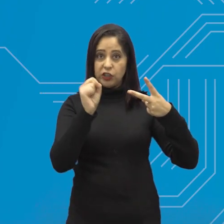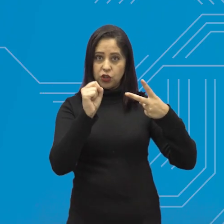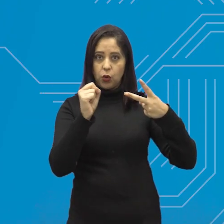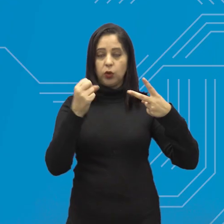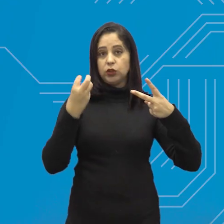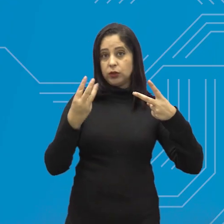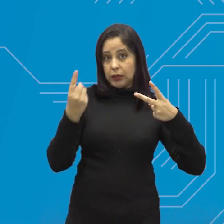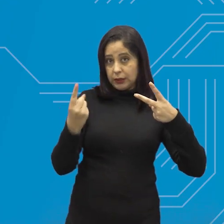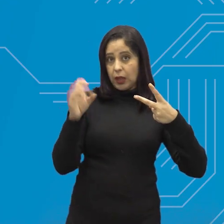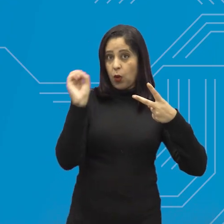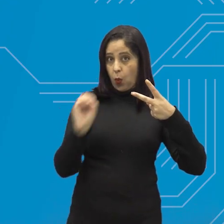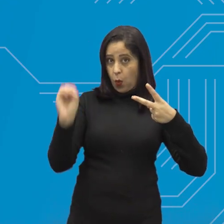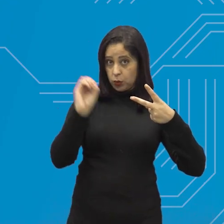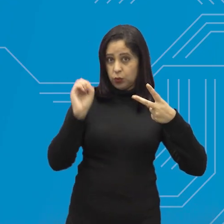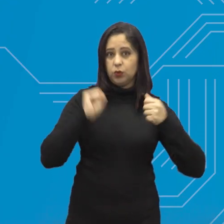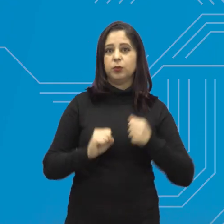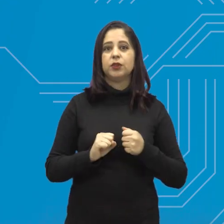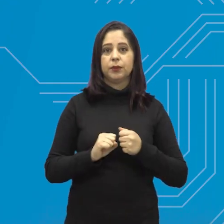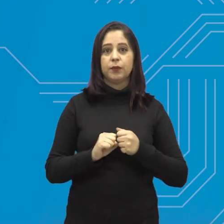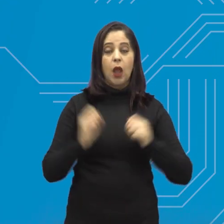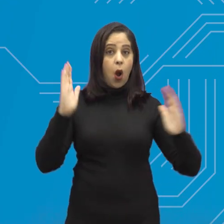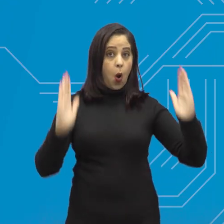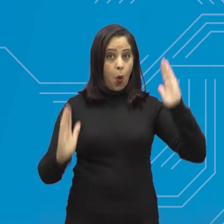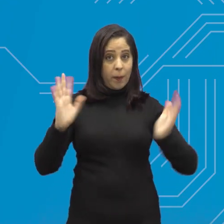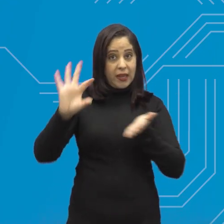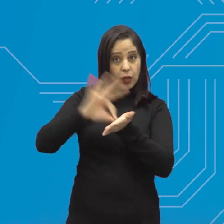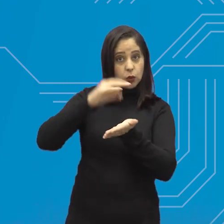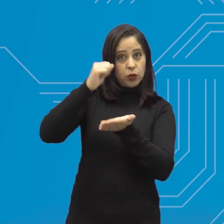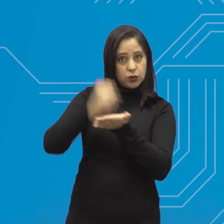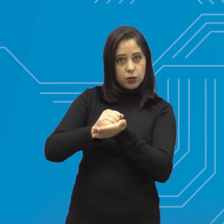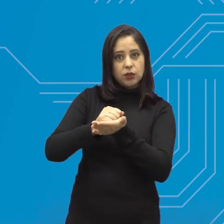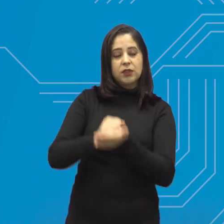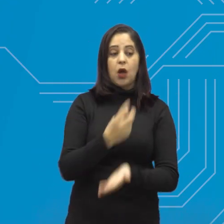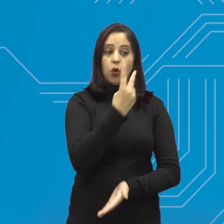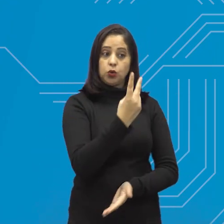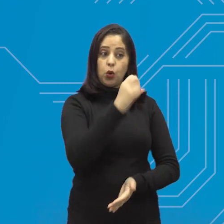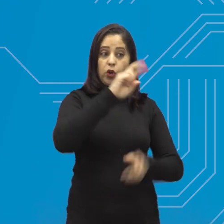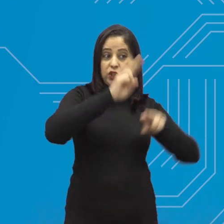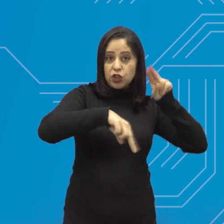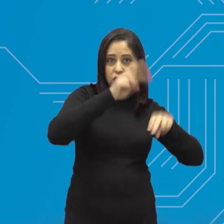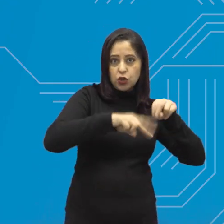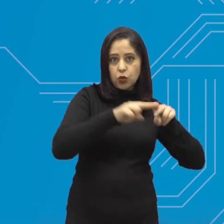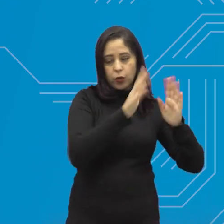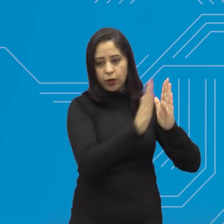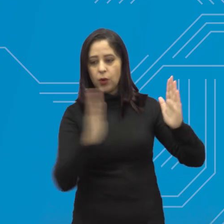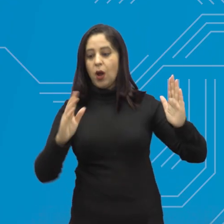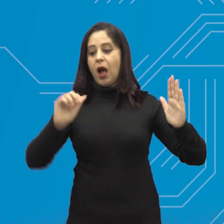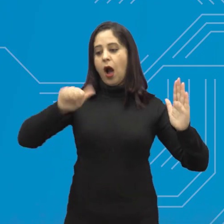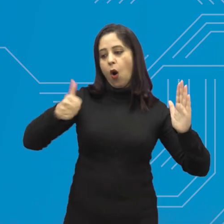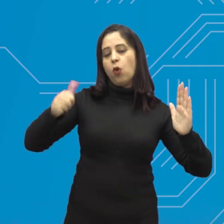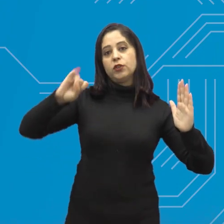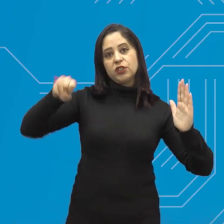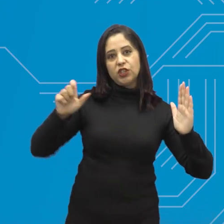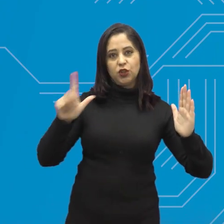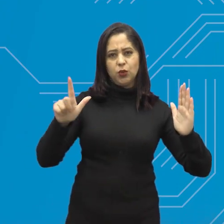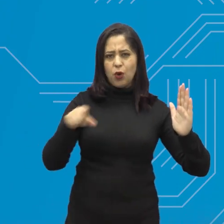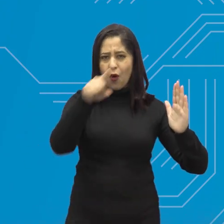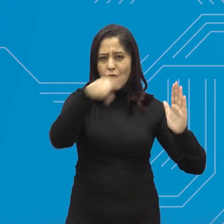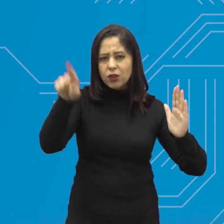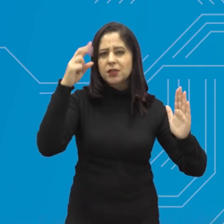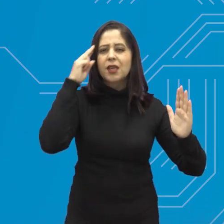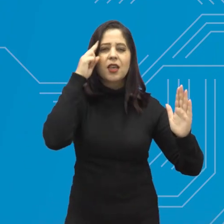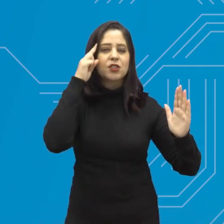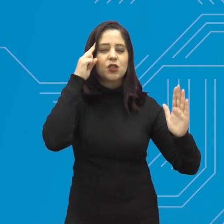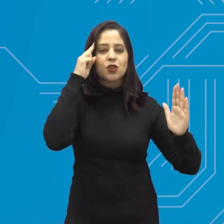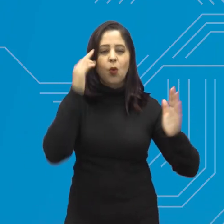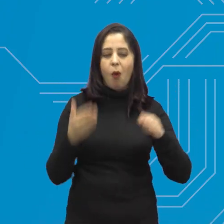dias 28 e 31 de outubro. O período de inscrição vai de 2 de junho a 11 de julho. Quem sonha em estudar